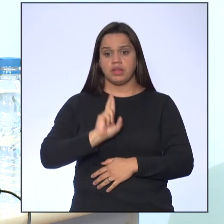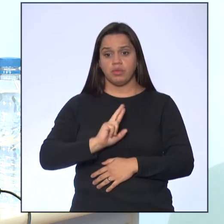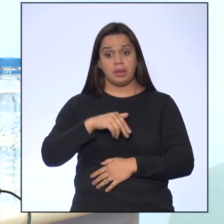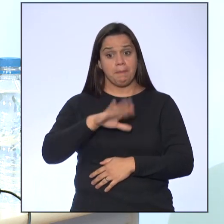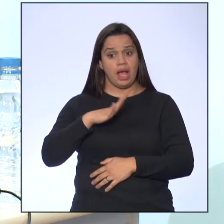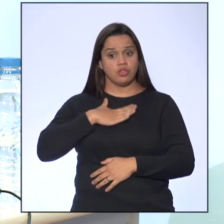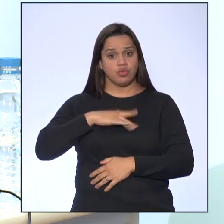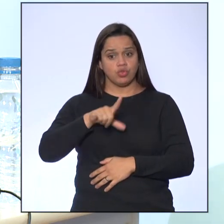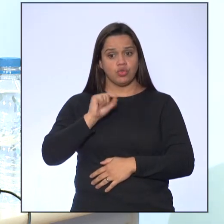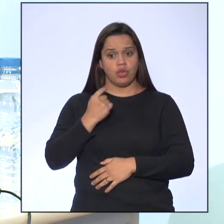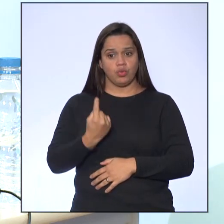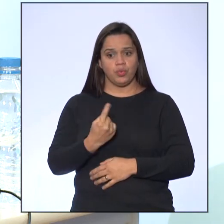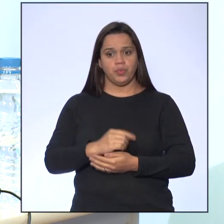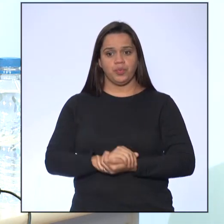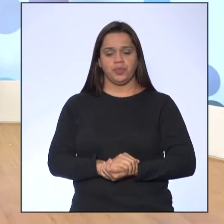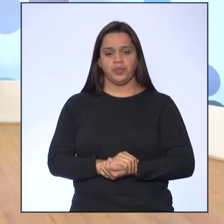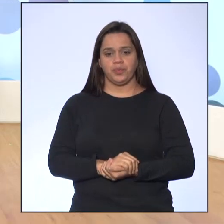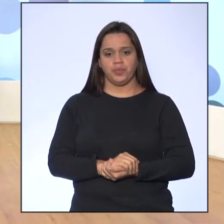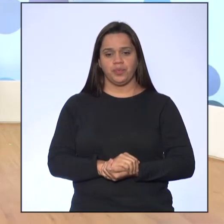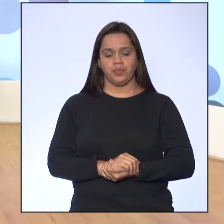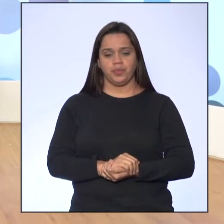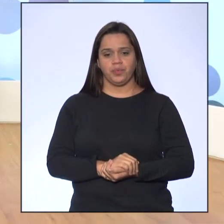responderem.